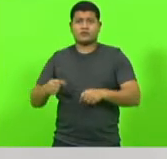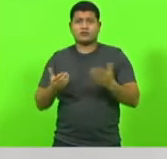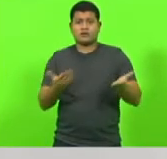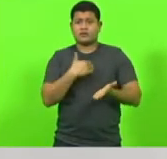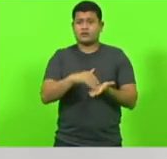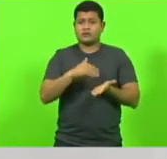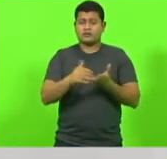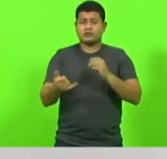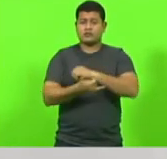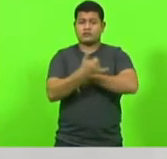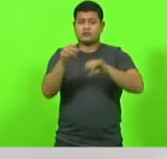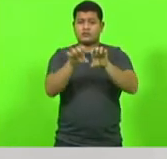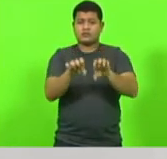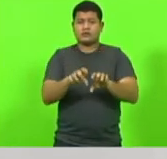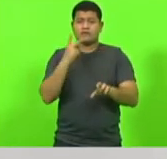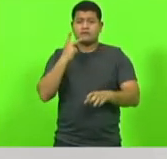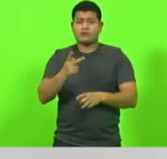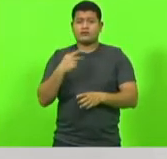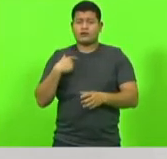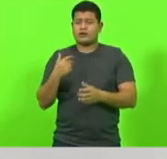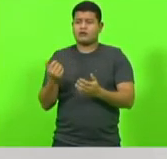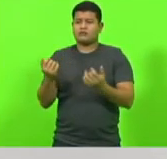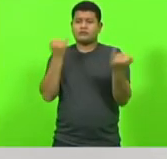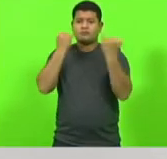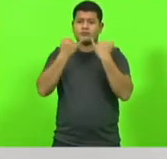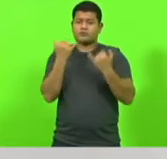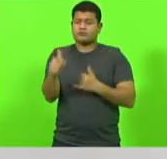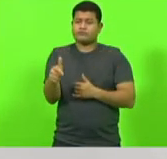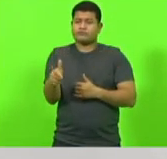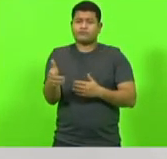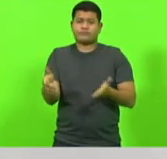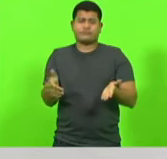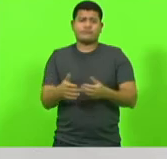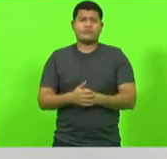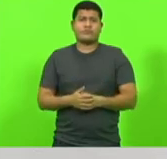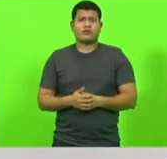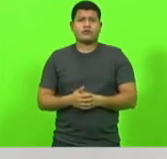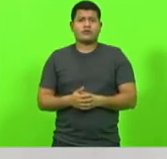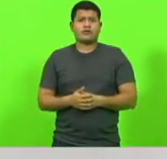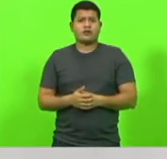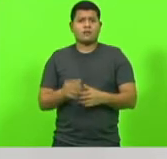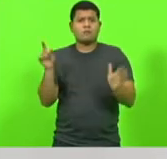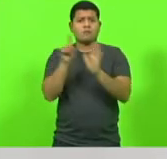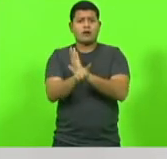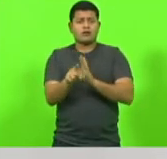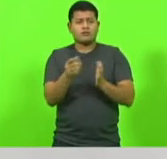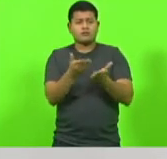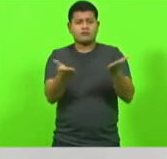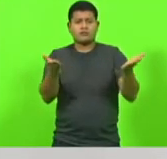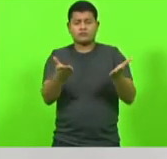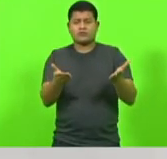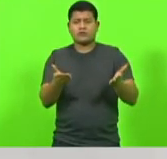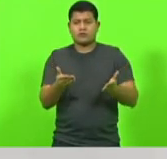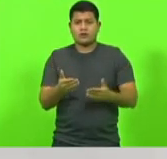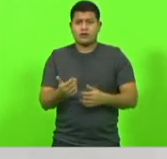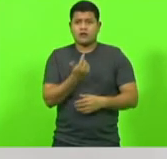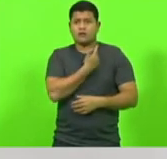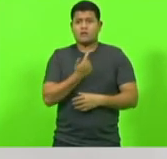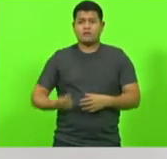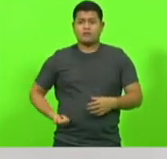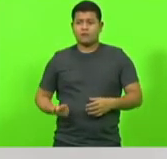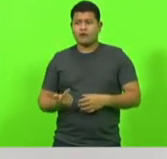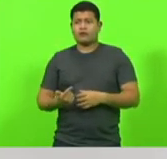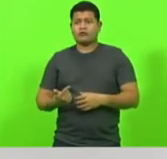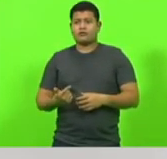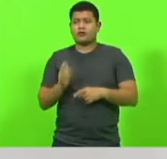tem informações sobre o sistema. A quem serve esse oligopólio? A quem serve o Estado de Santa